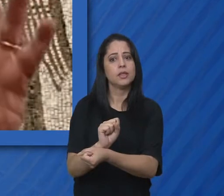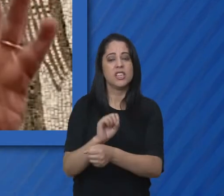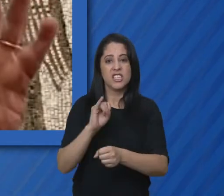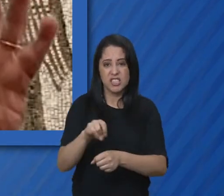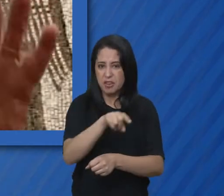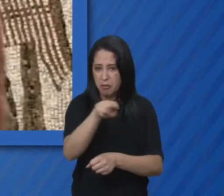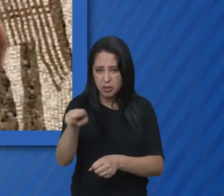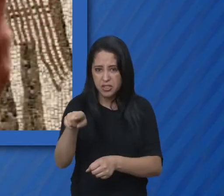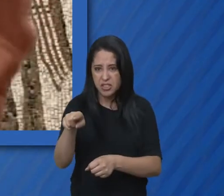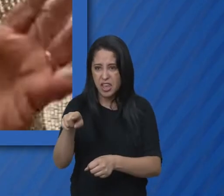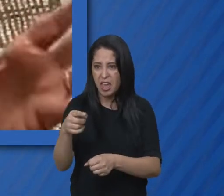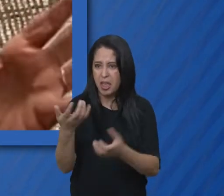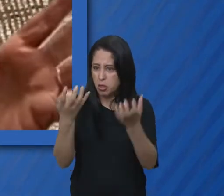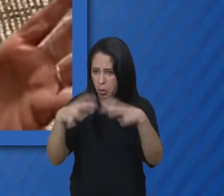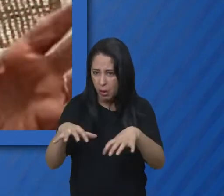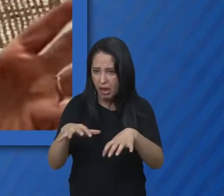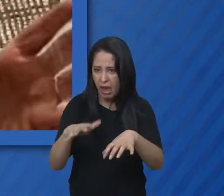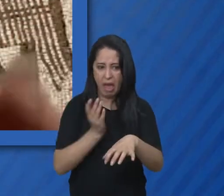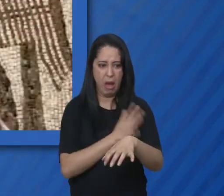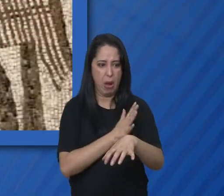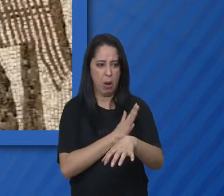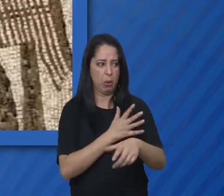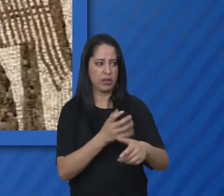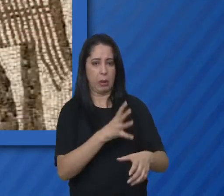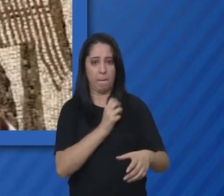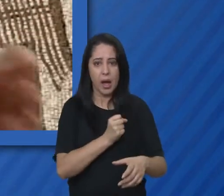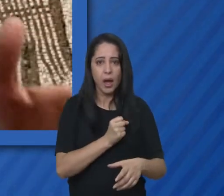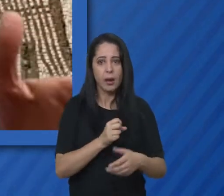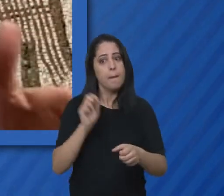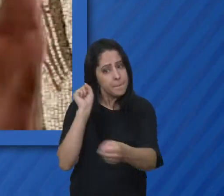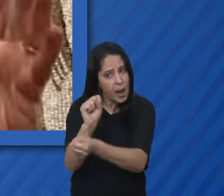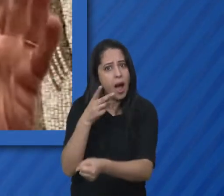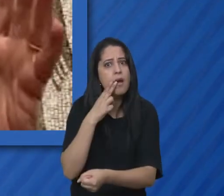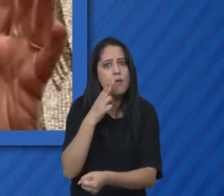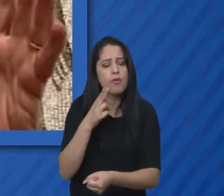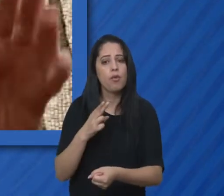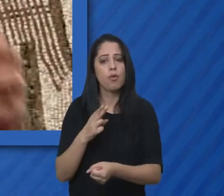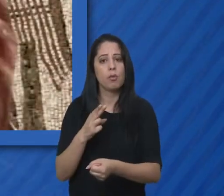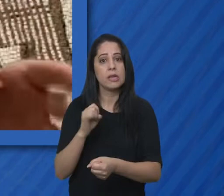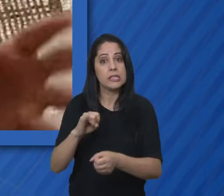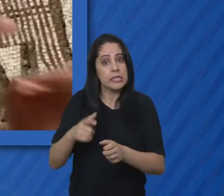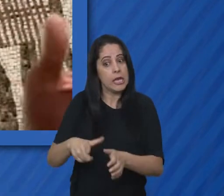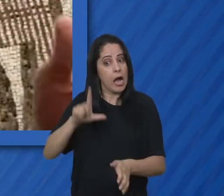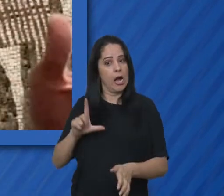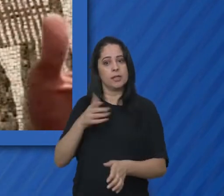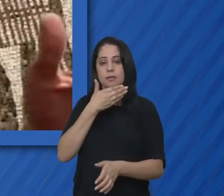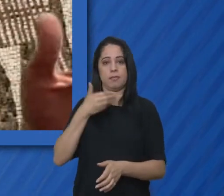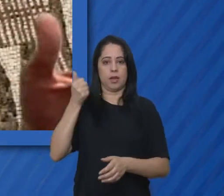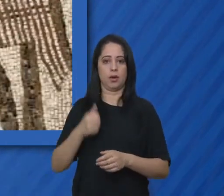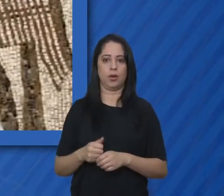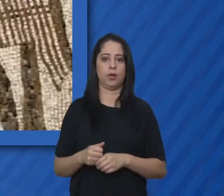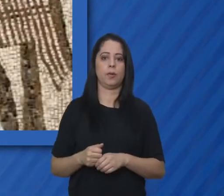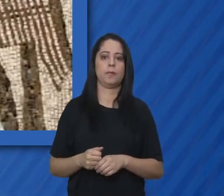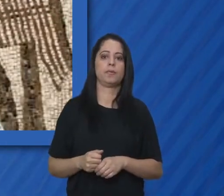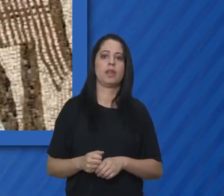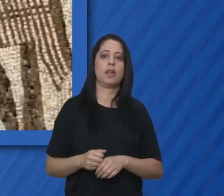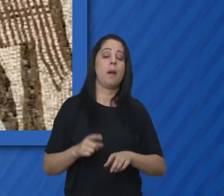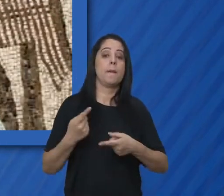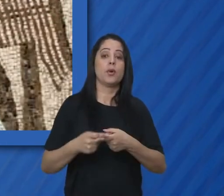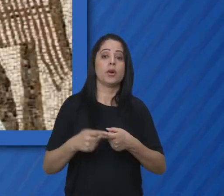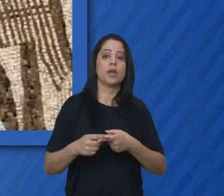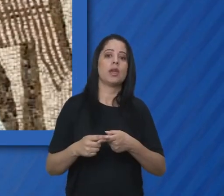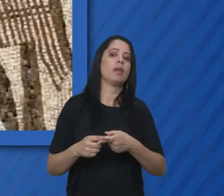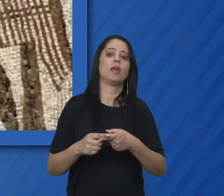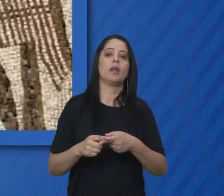Não dá. Se você não quiser ter um infarto, pare de fumar enquanto é tempo. Quanto mais cedo, melhor. Mesmo quando